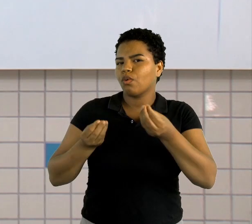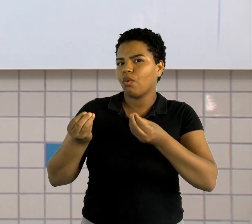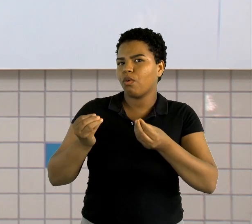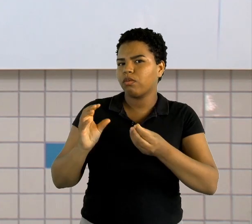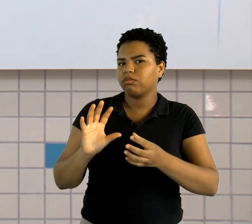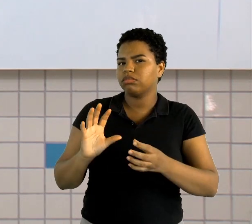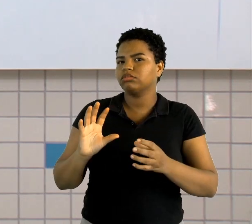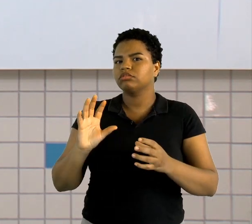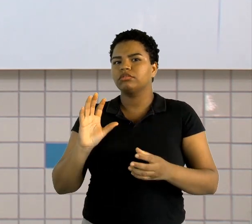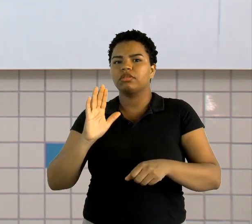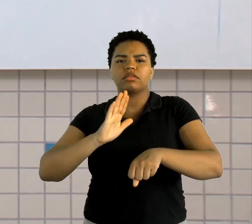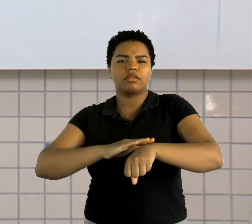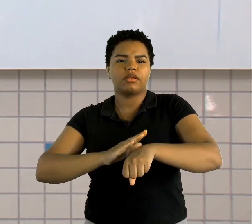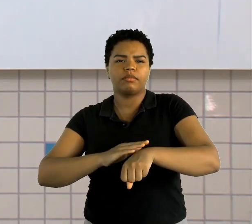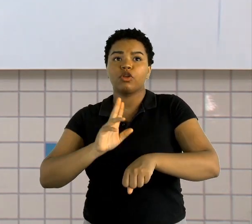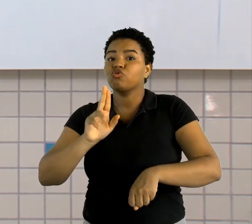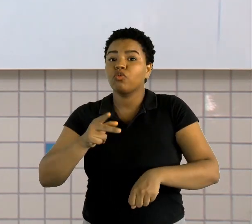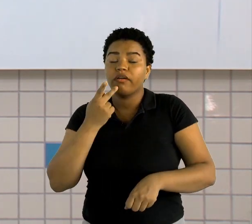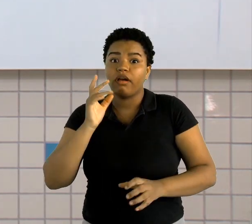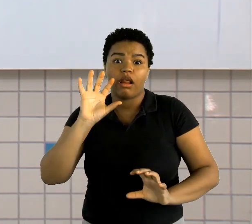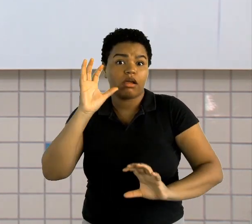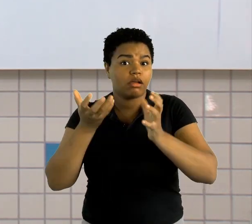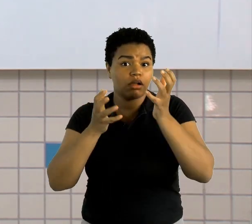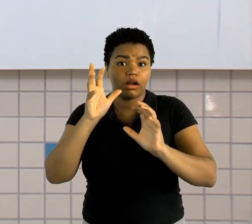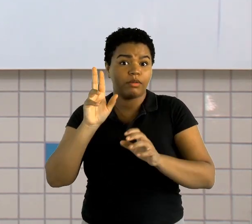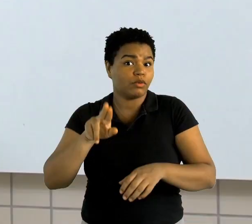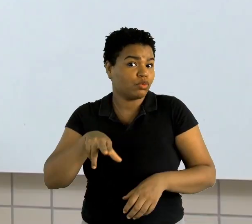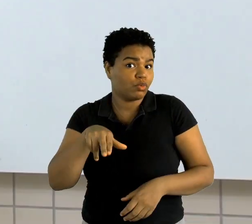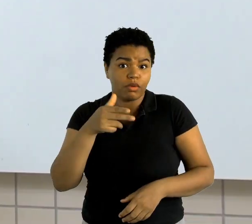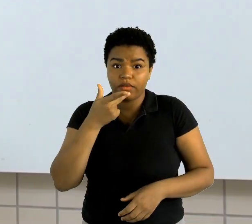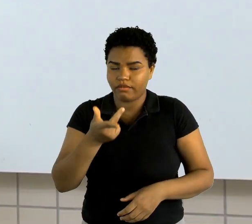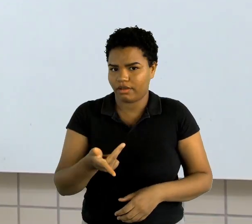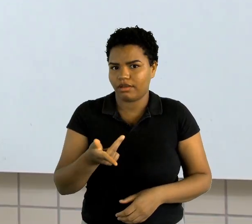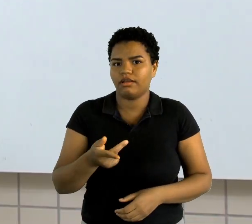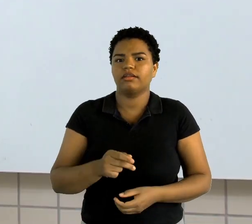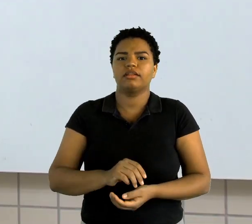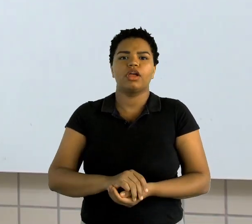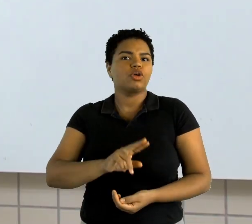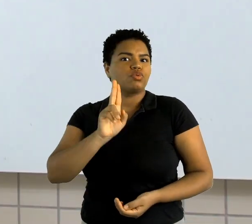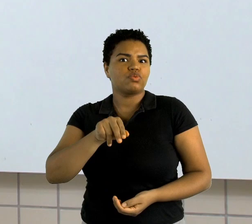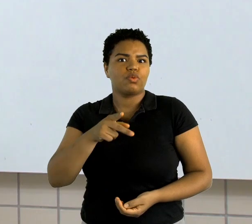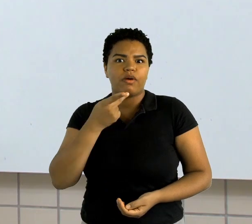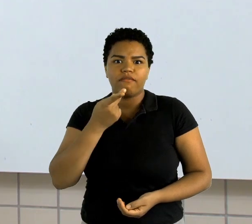previsão do clima. Ele nunca fala